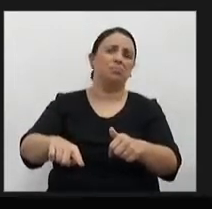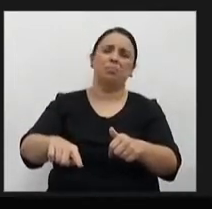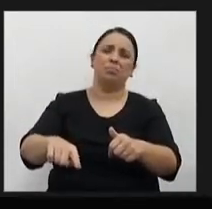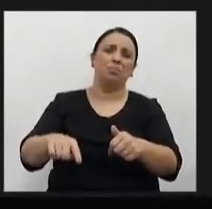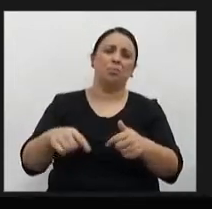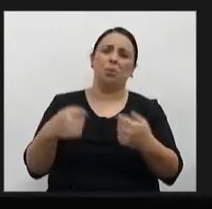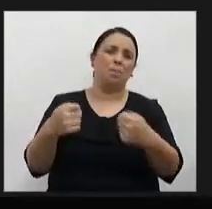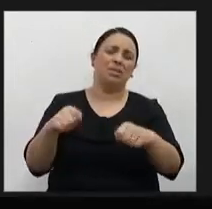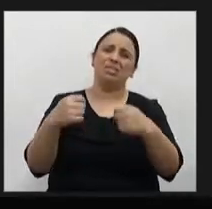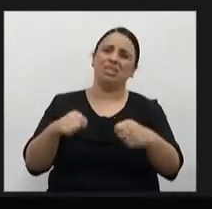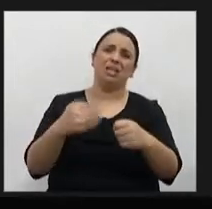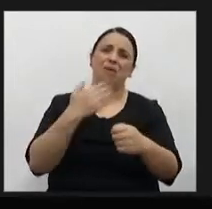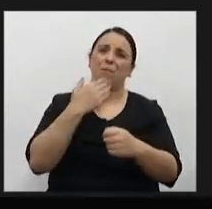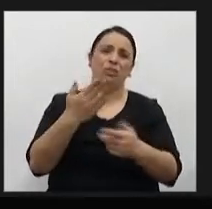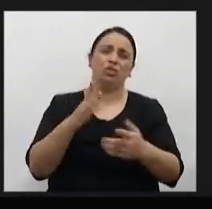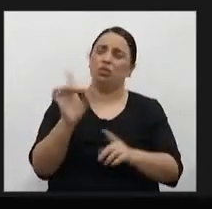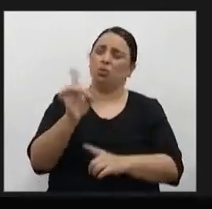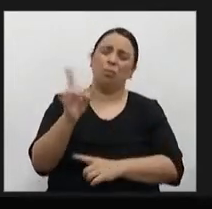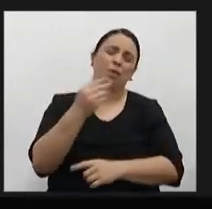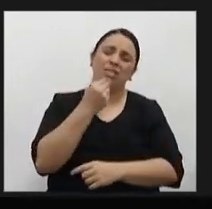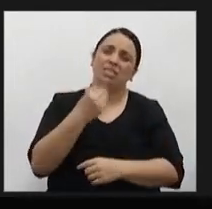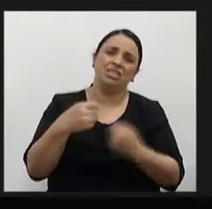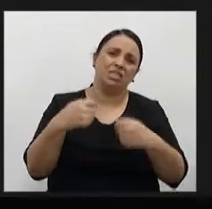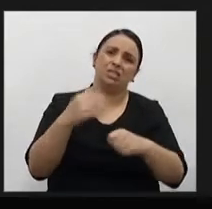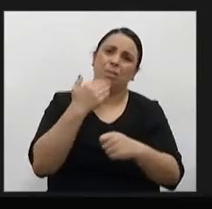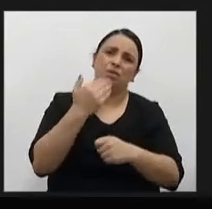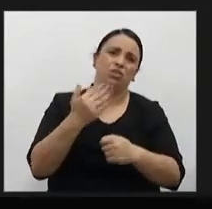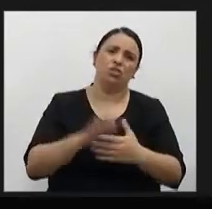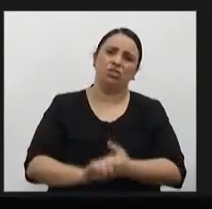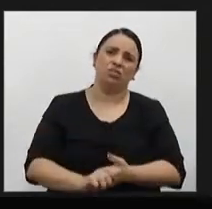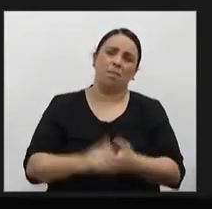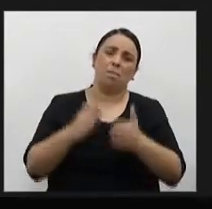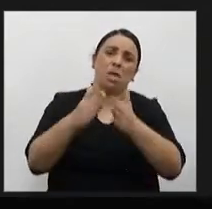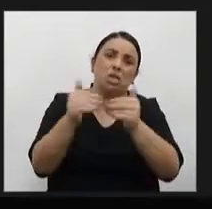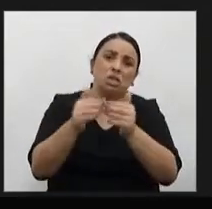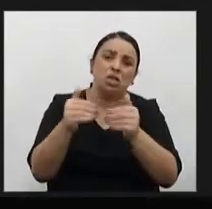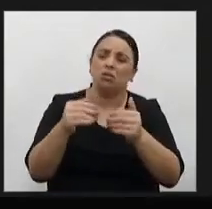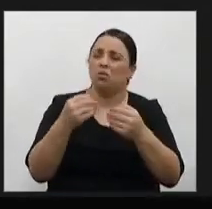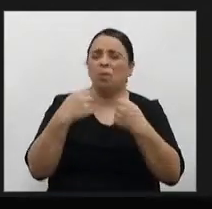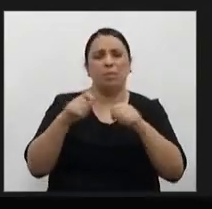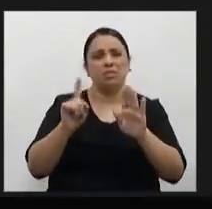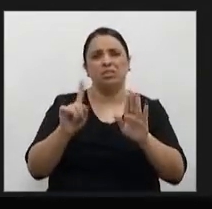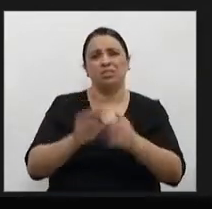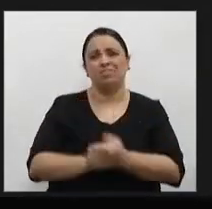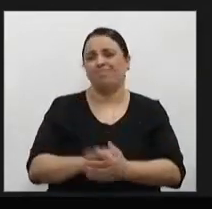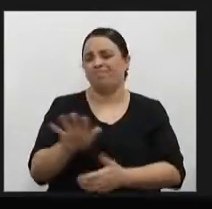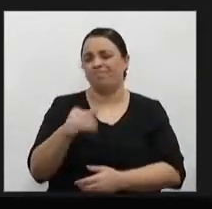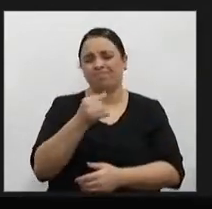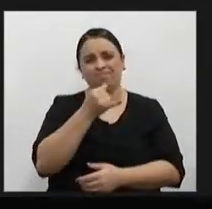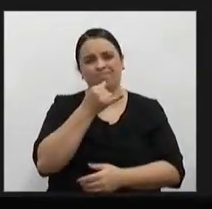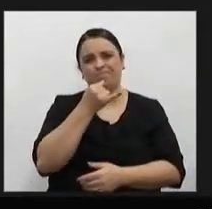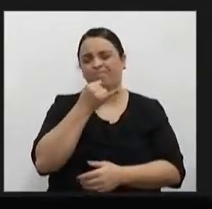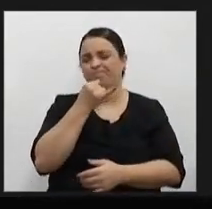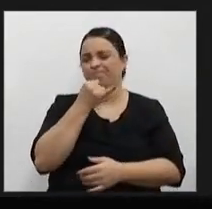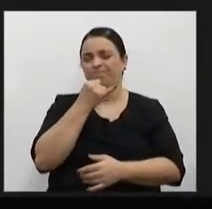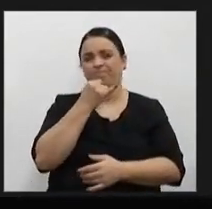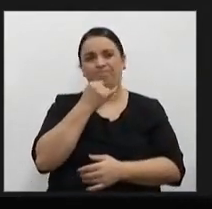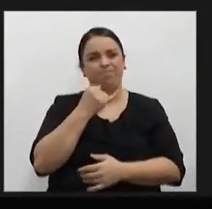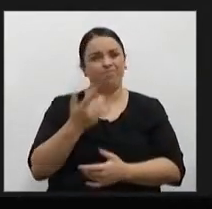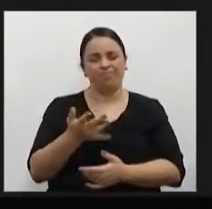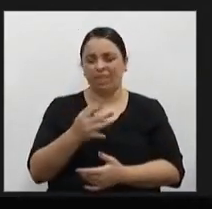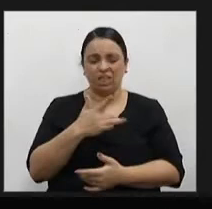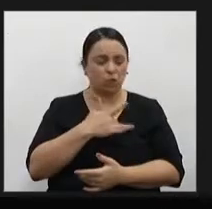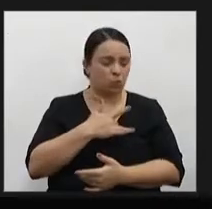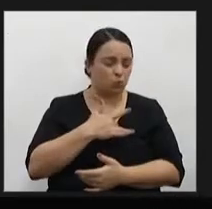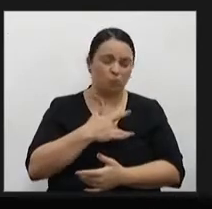Nós não precisávamos estar pedindo isso. É lamentável, é triste, é doloroso Deus